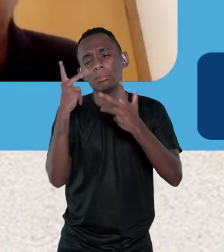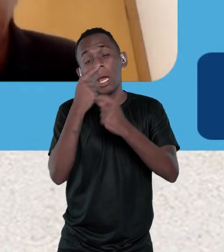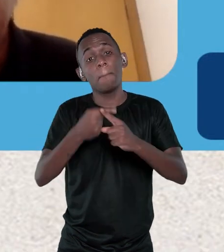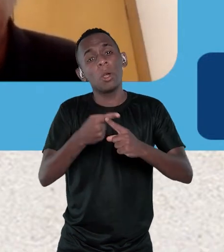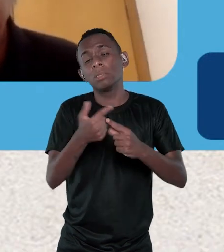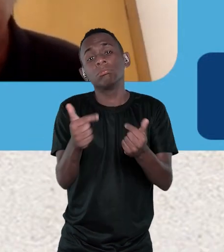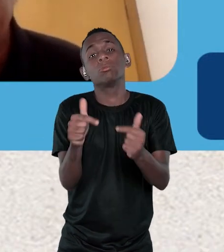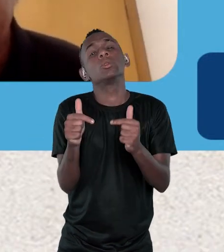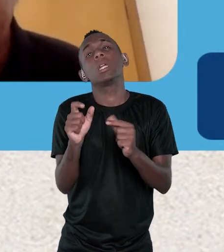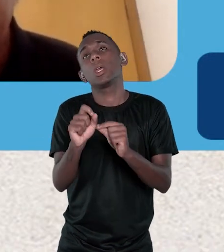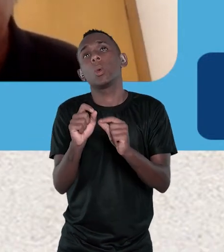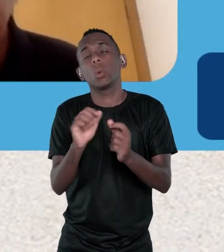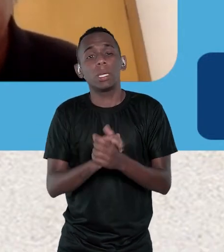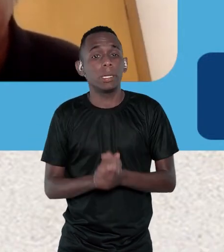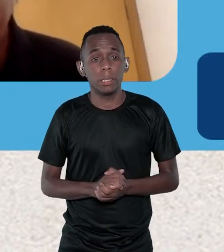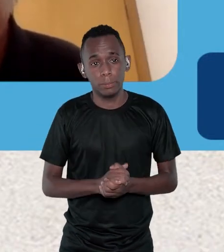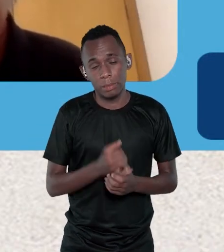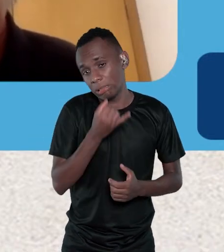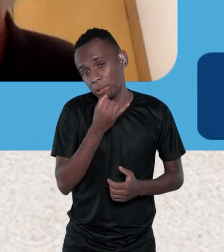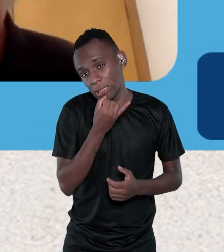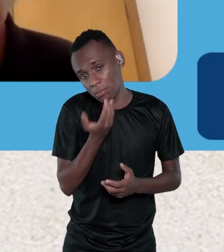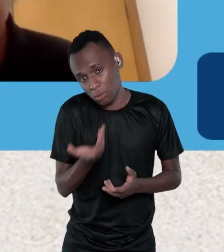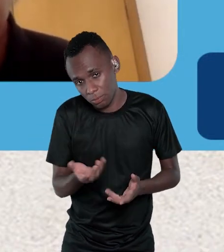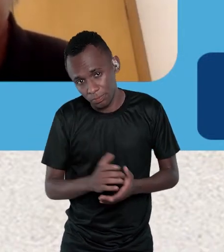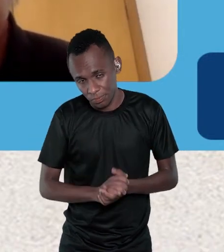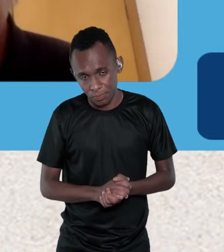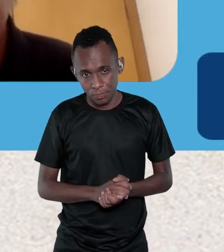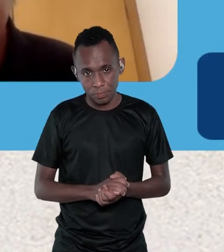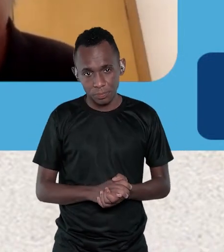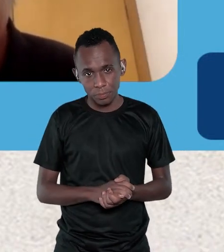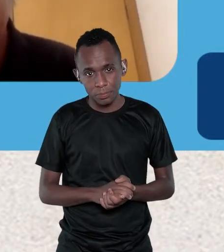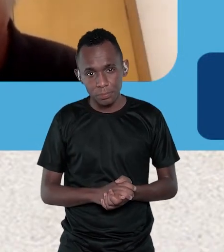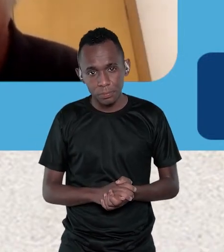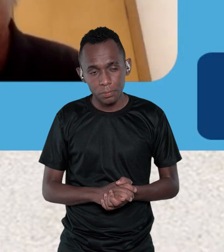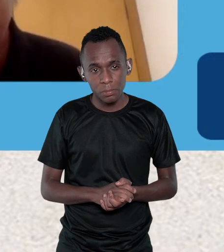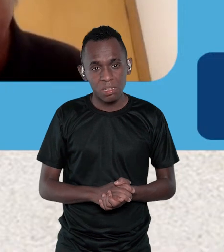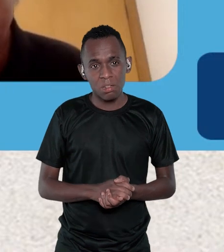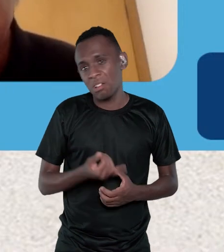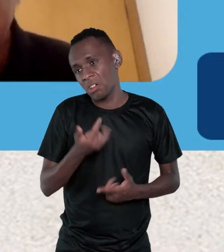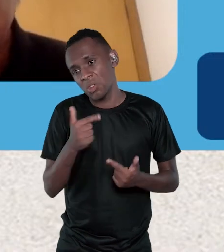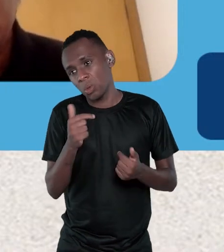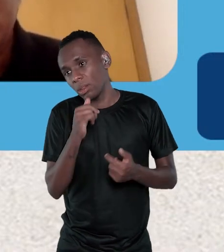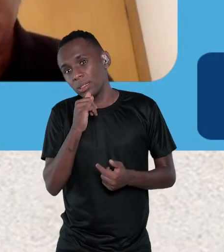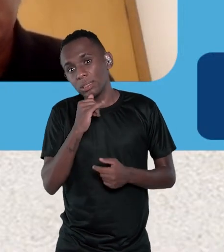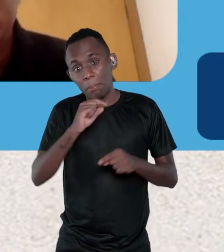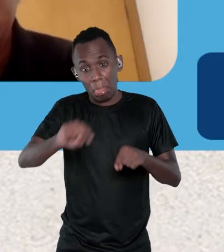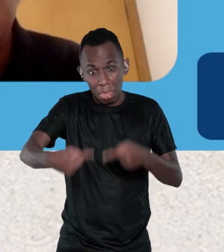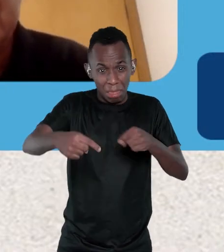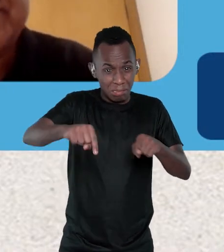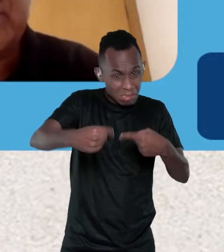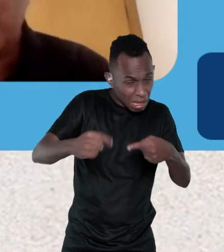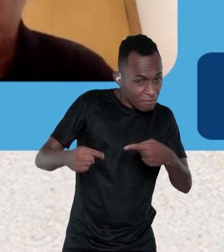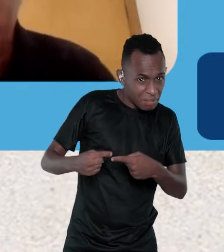espetacular, porque não tem assim essa coisa de